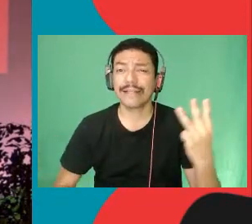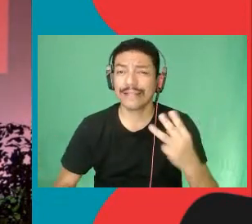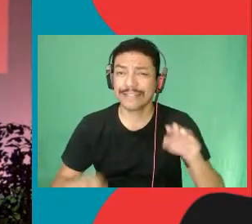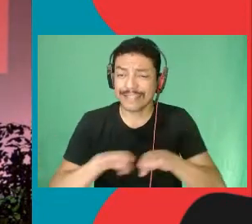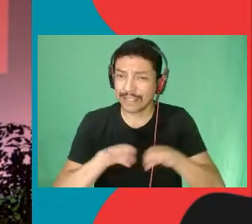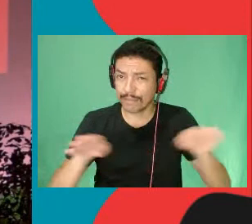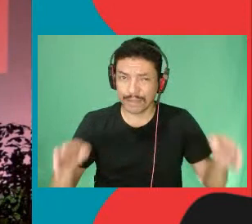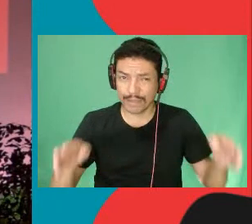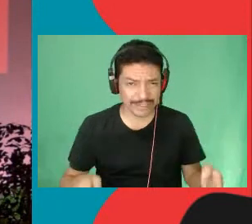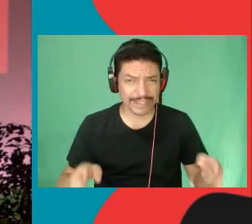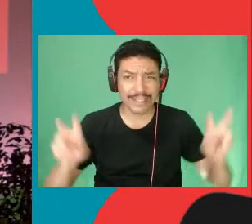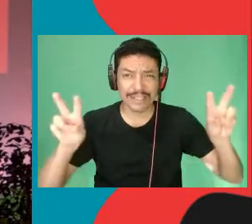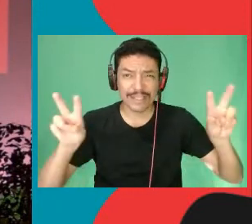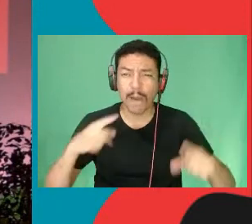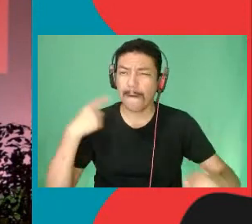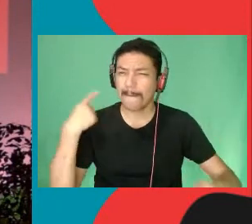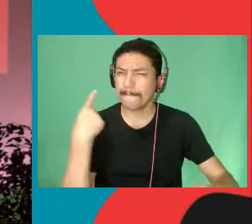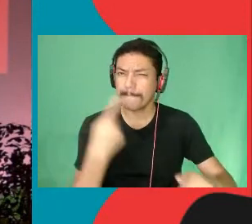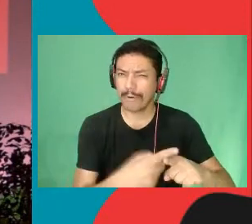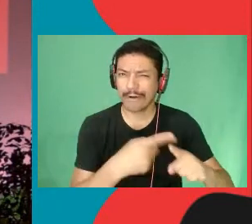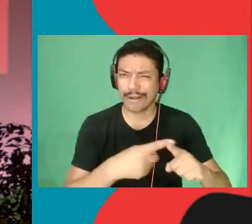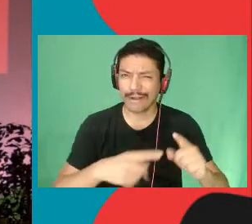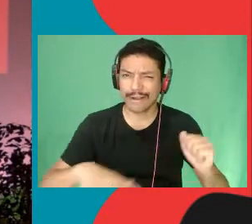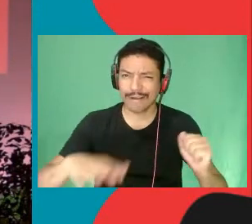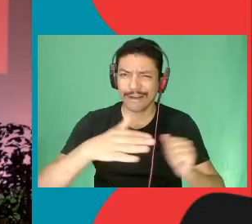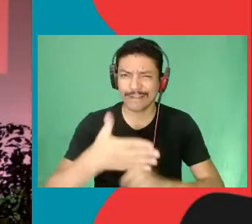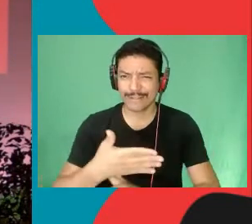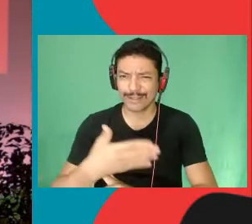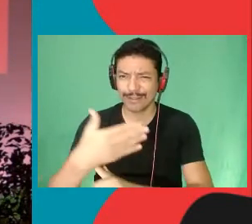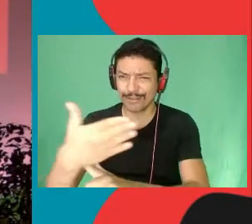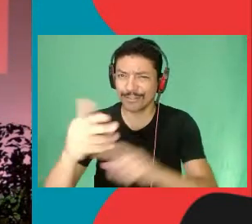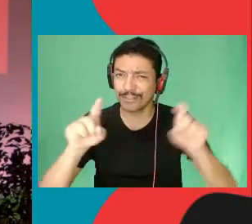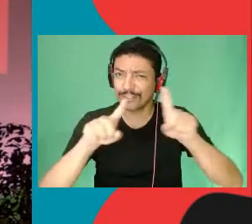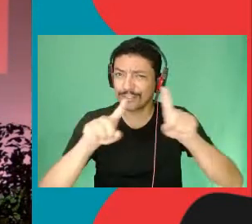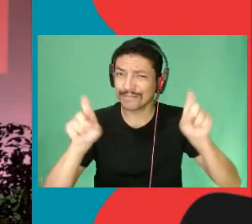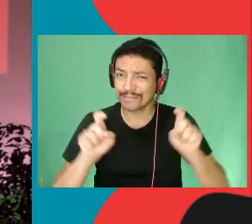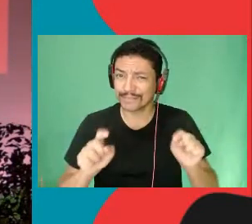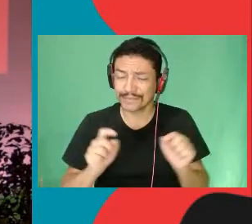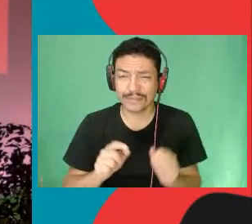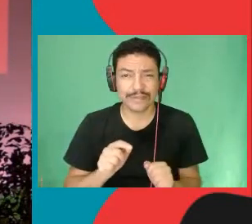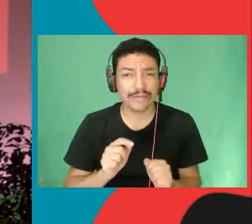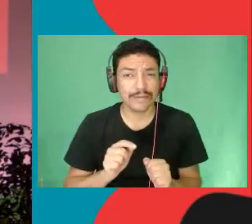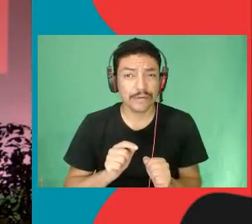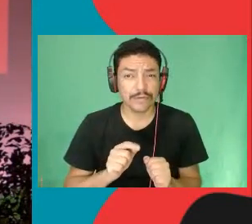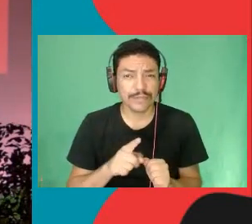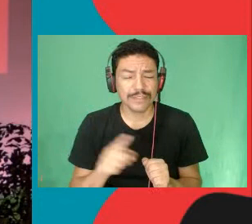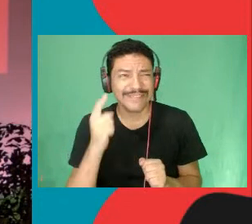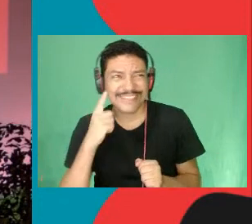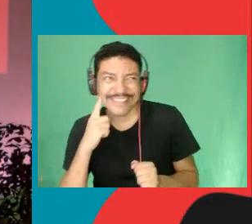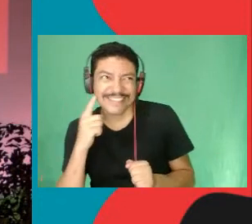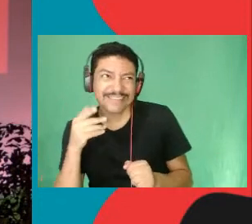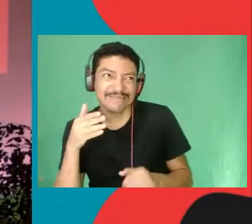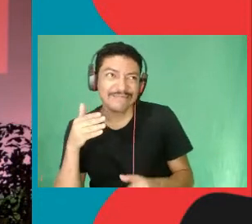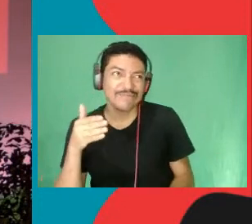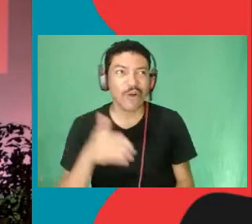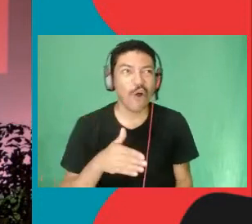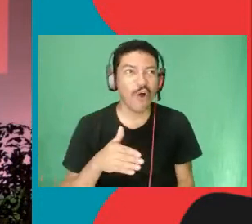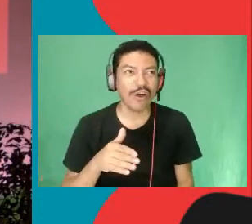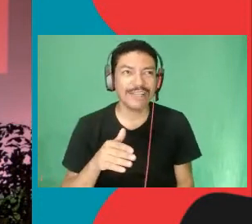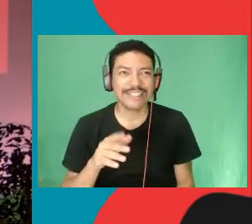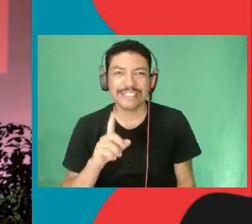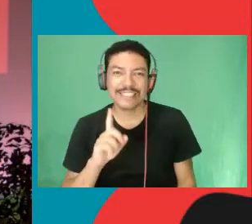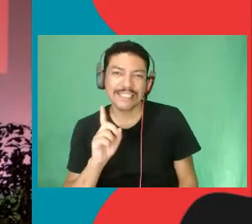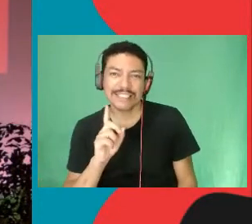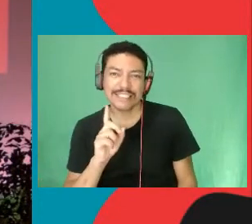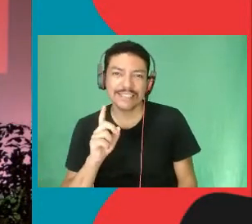a Tecnologia? Então, você que está aí do outro lado, que está nessa, né, ai, será que entra, será que não entra, será que faz sentido para mim, será que é o